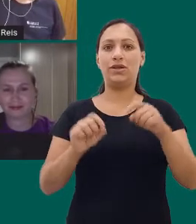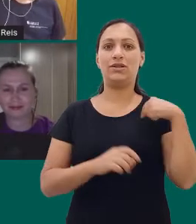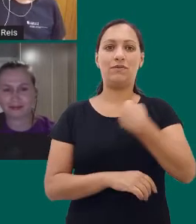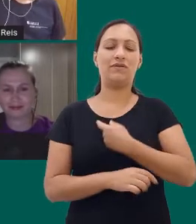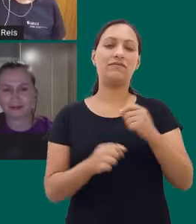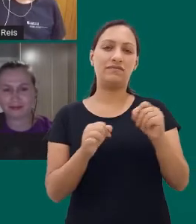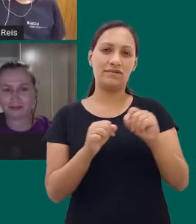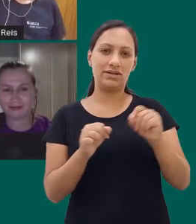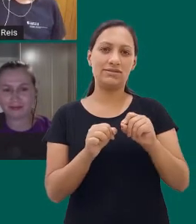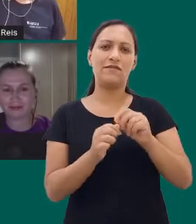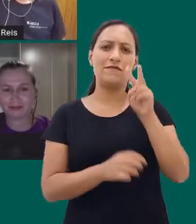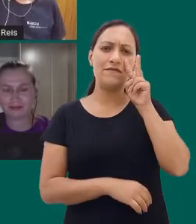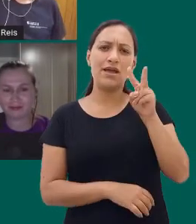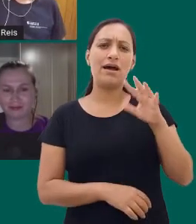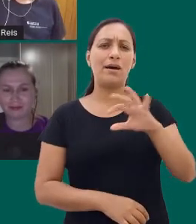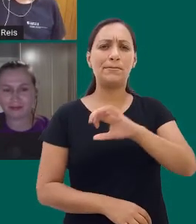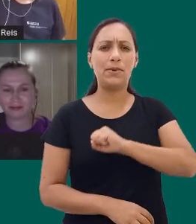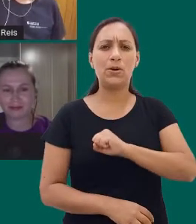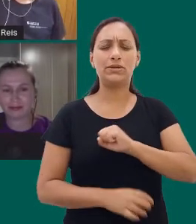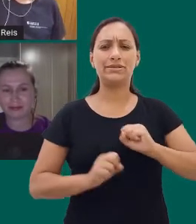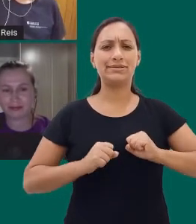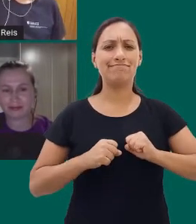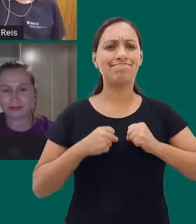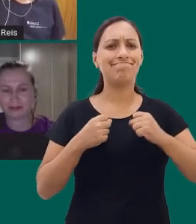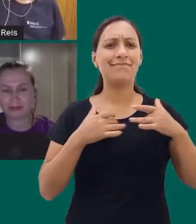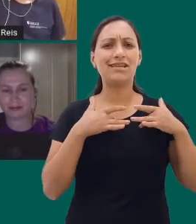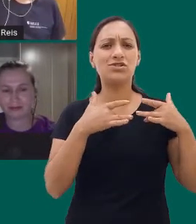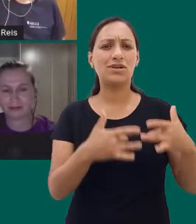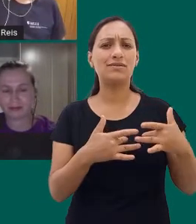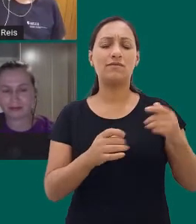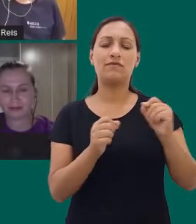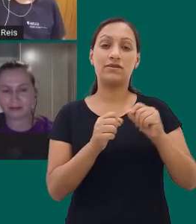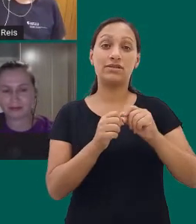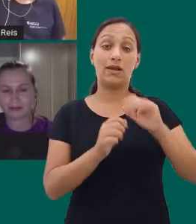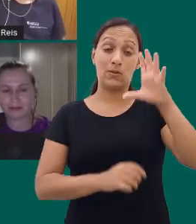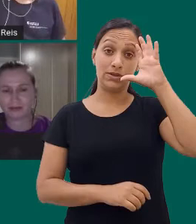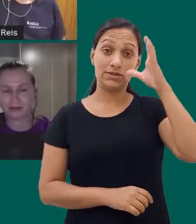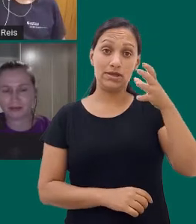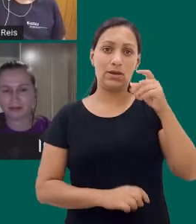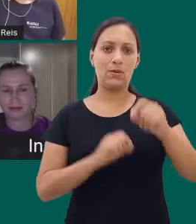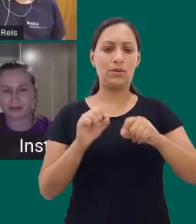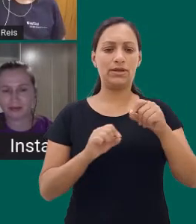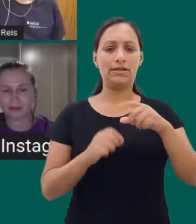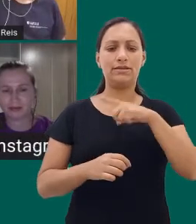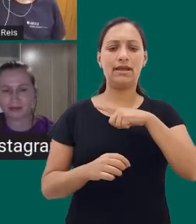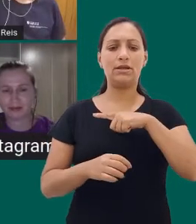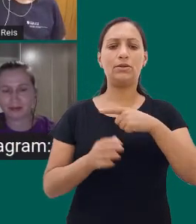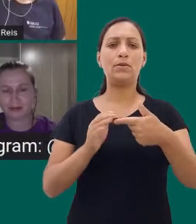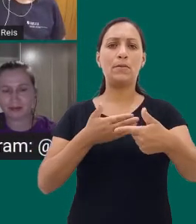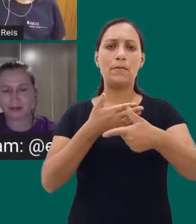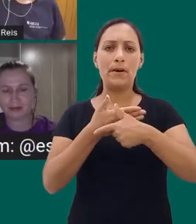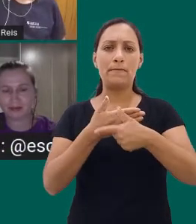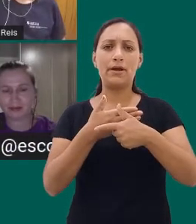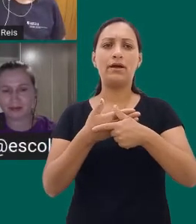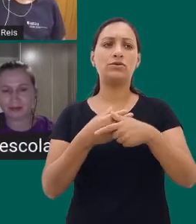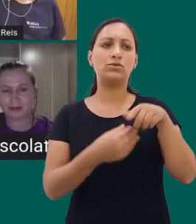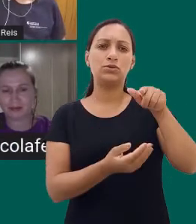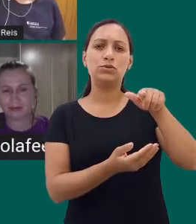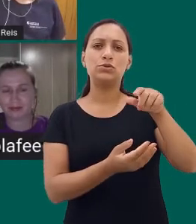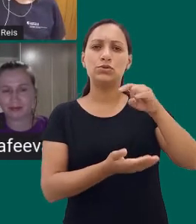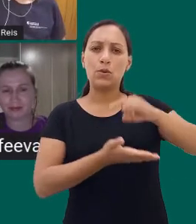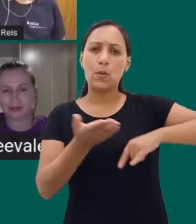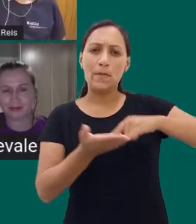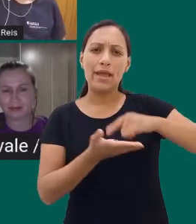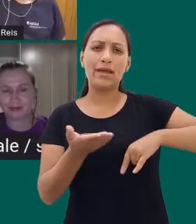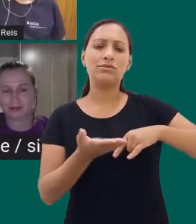o amor, a gente vê a dedicação dos professores em fazer acontecer o que a gente tem lá no nosso papel, nos nossos documentos.